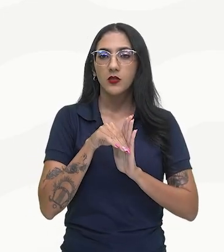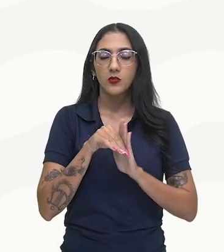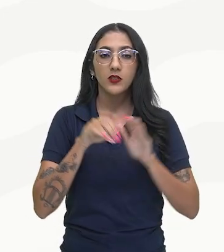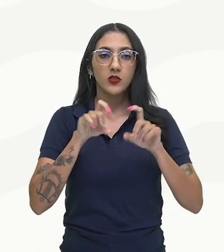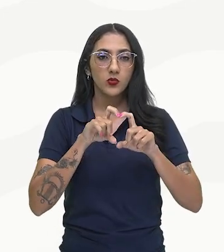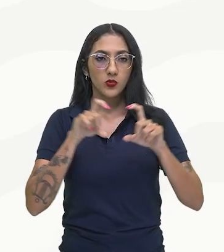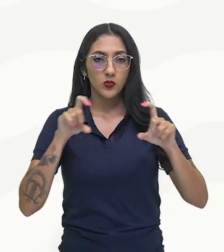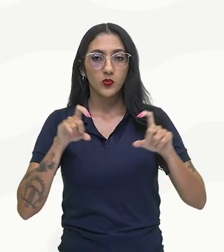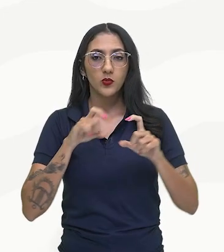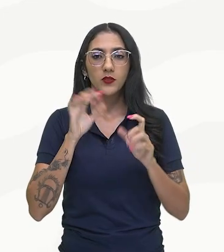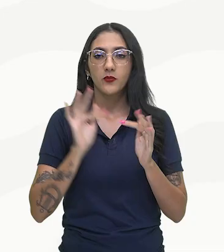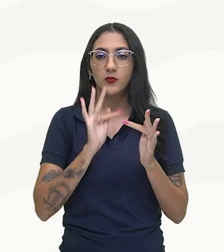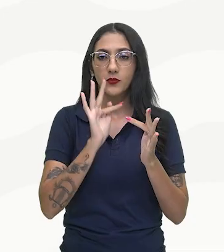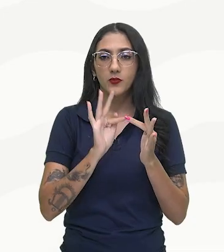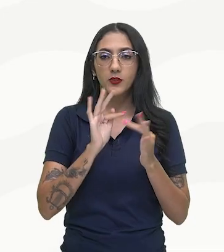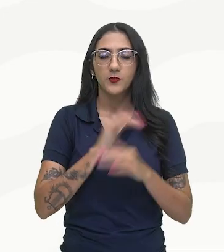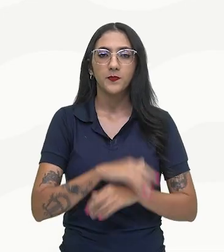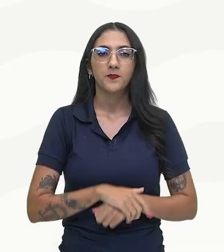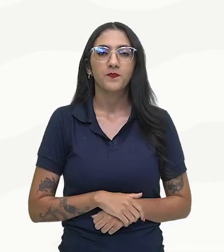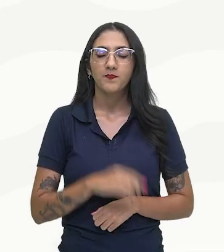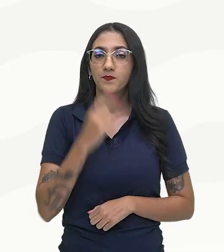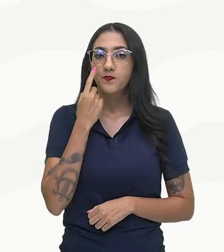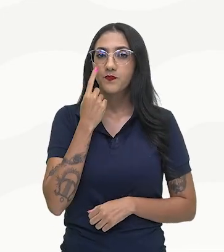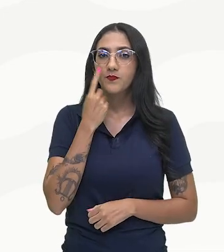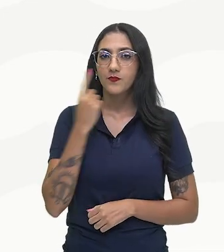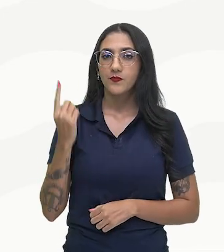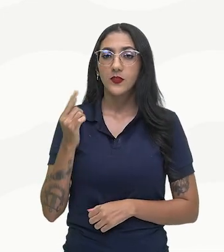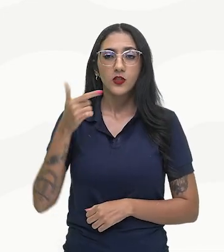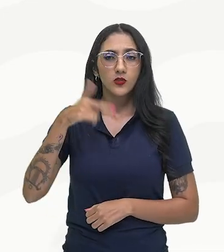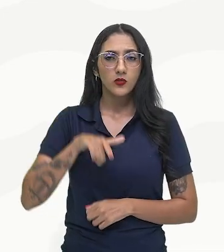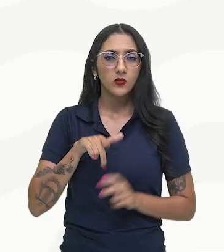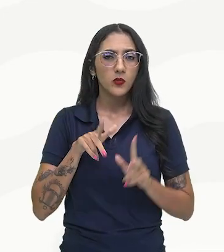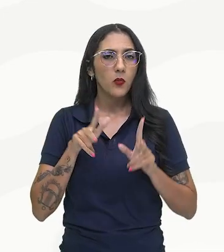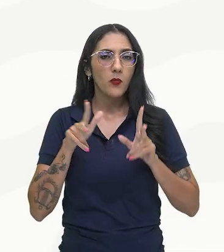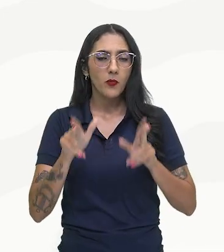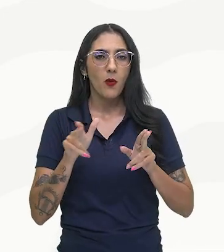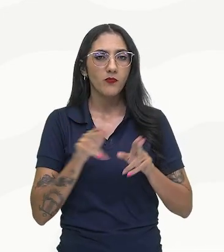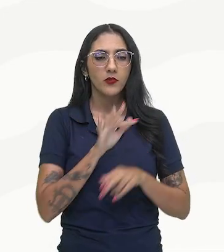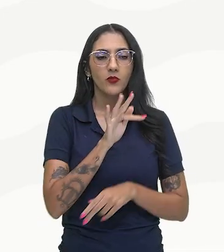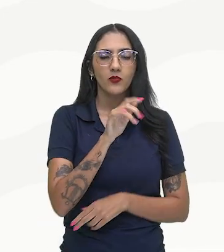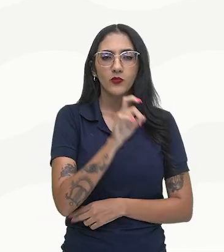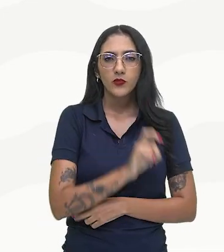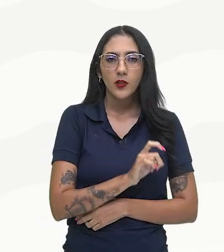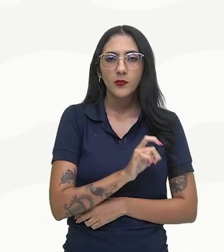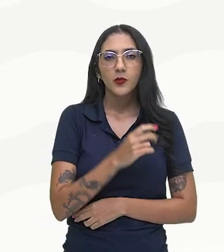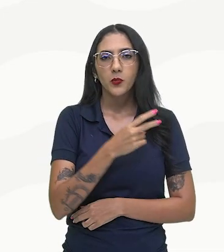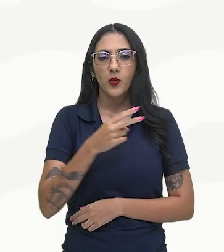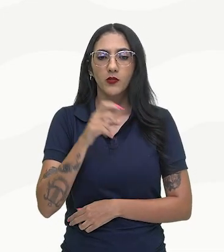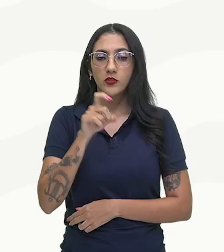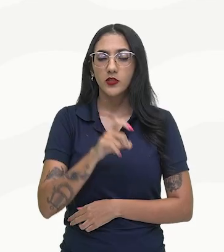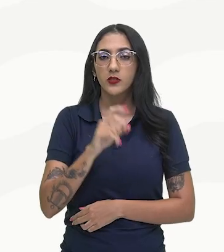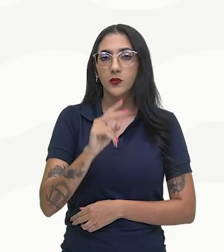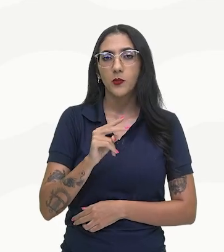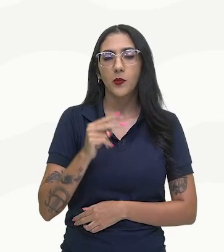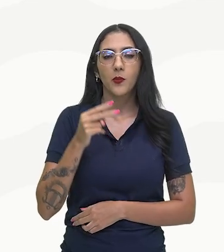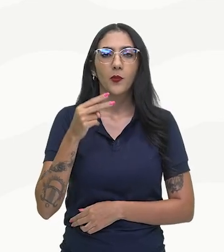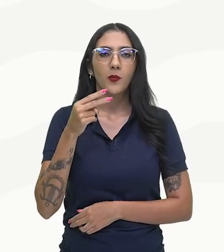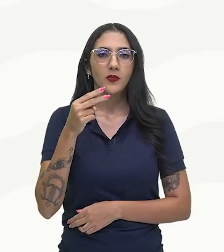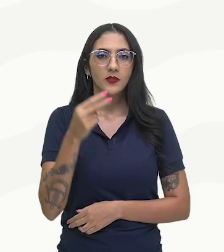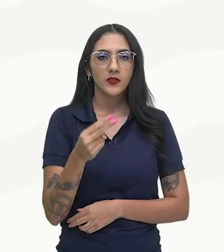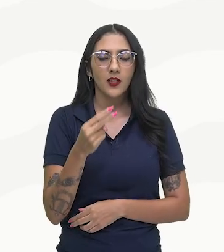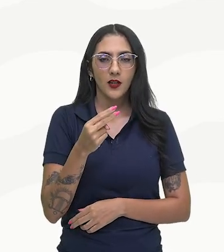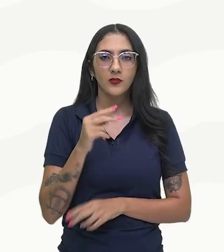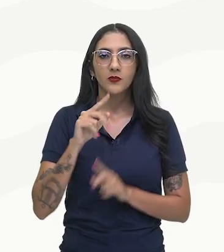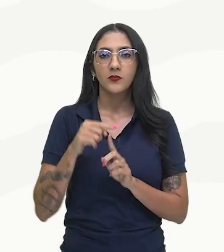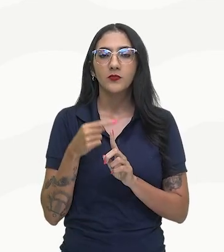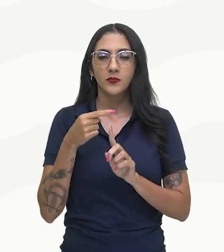na função. Nós temos aqui a mesma função, x ao quadrado igual a 18x, perdão, f de x